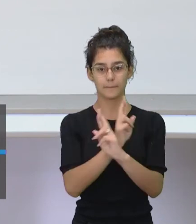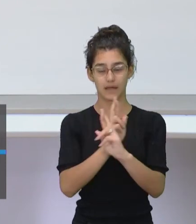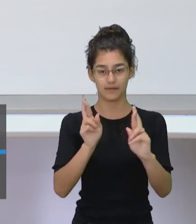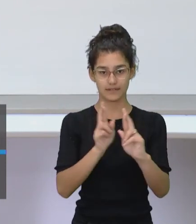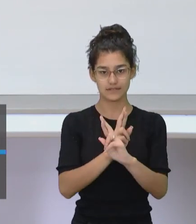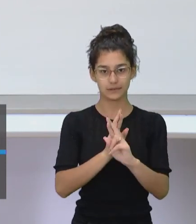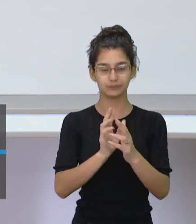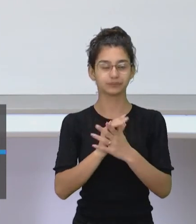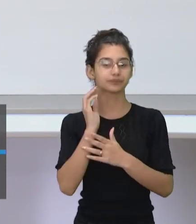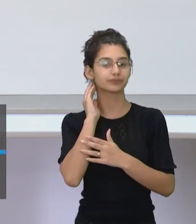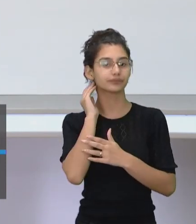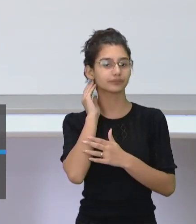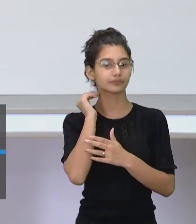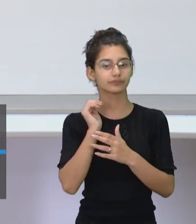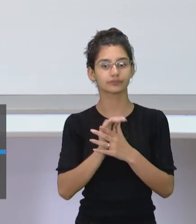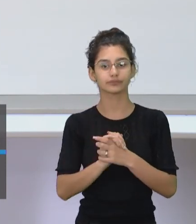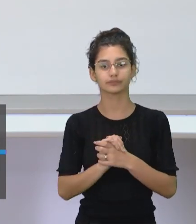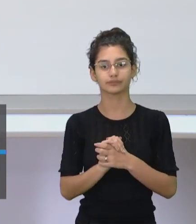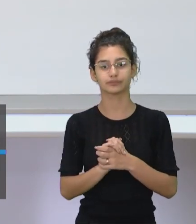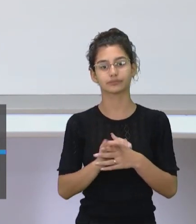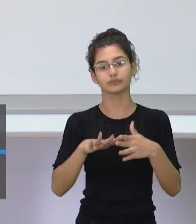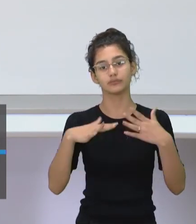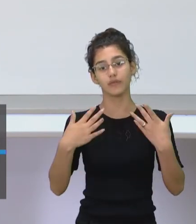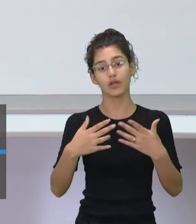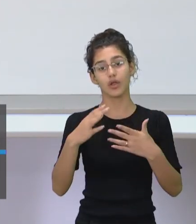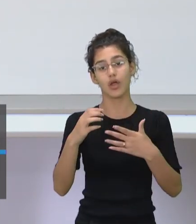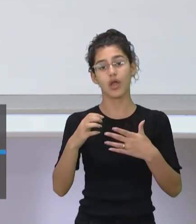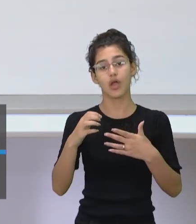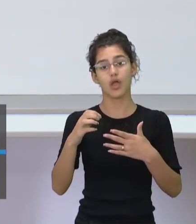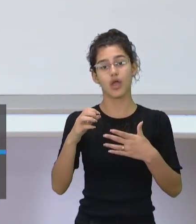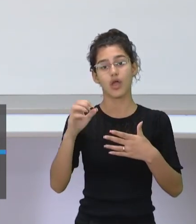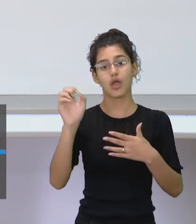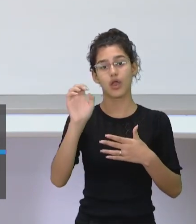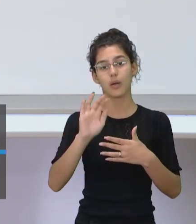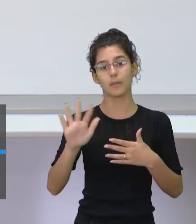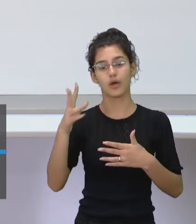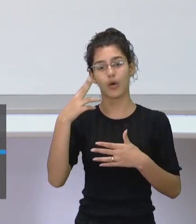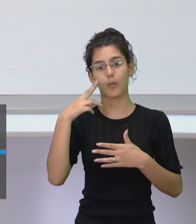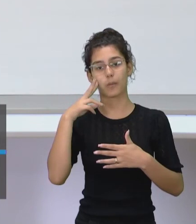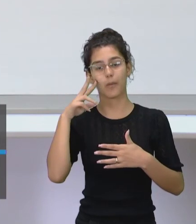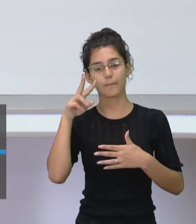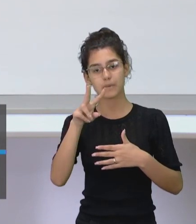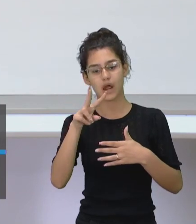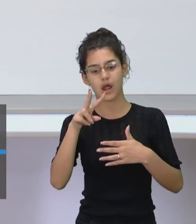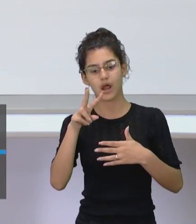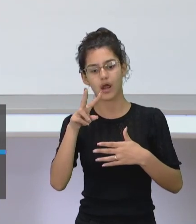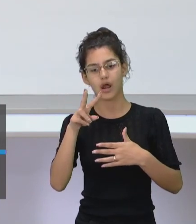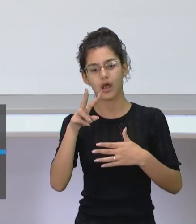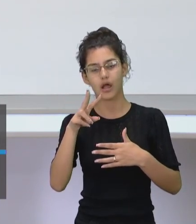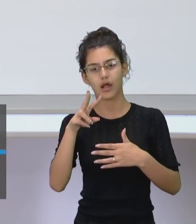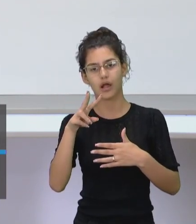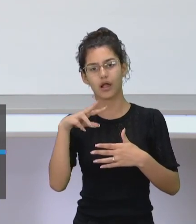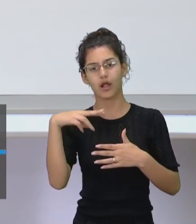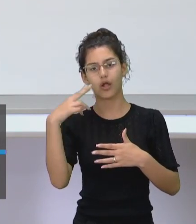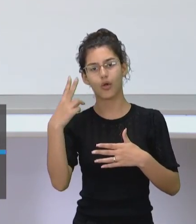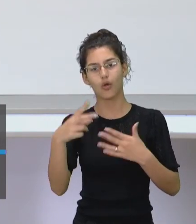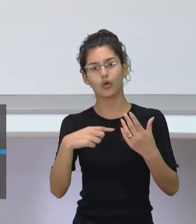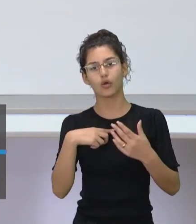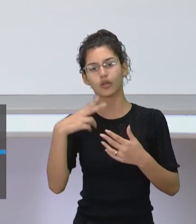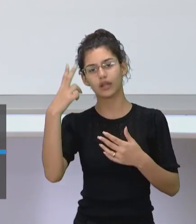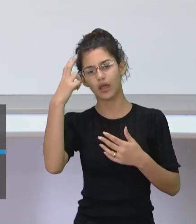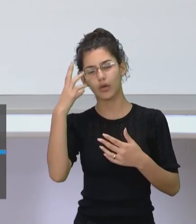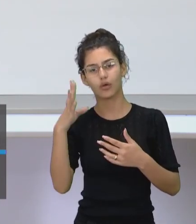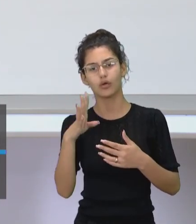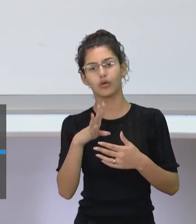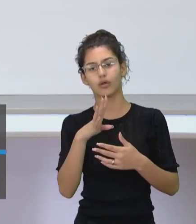também etnocêntrica, né? Onde o europeu, ele olha para a cultura que ele acaba de conhecer, mas sabe que assim, com um olhar meio que